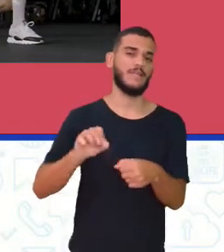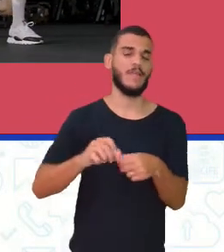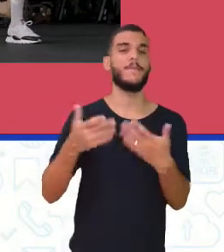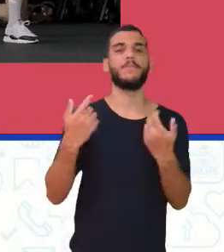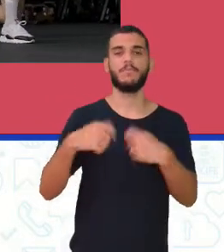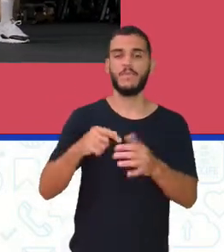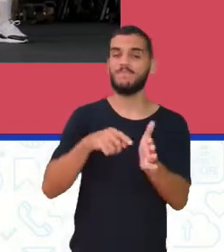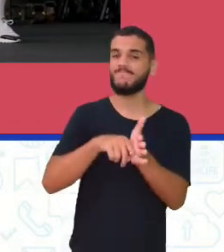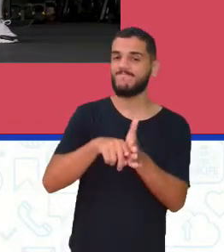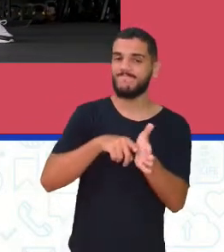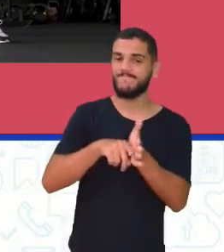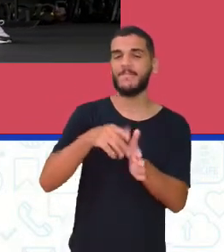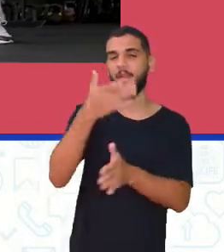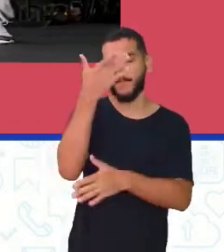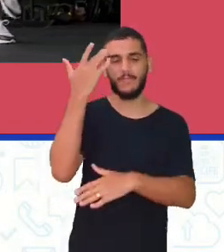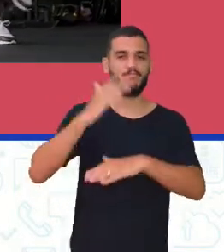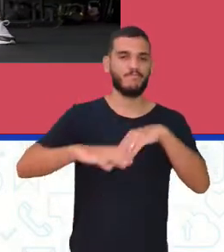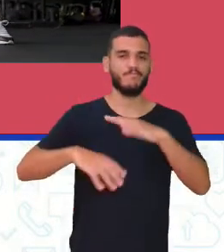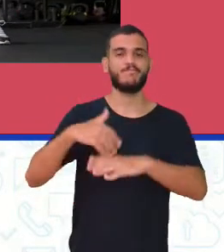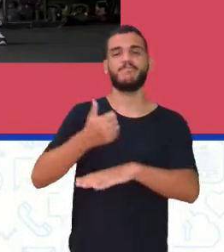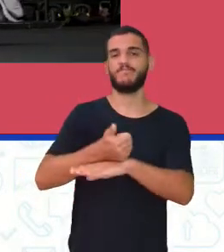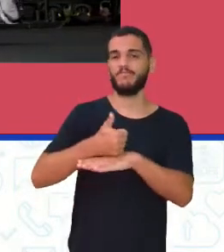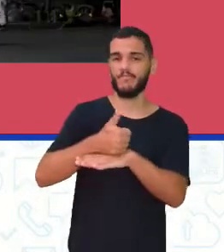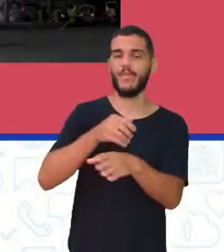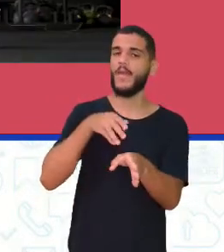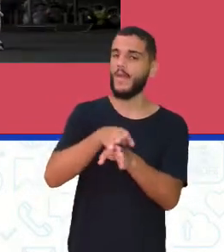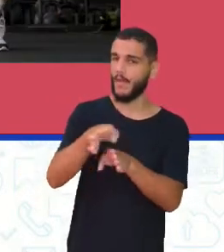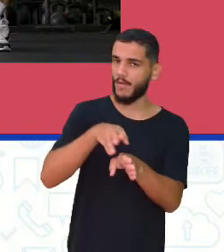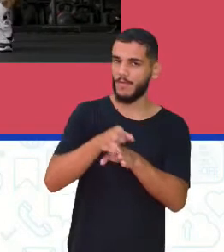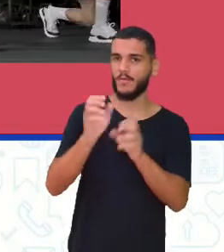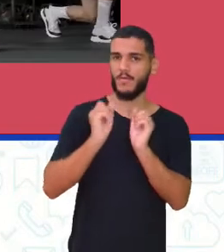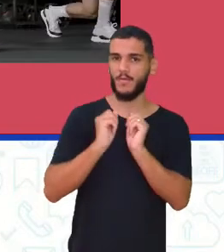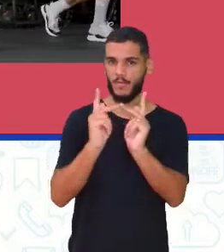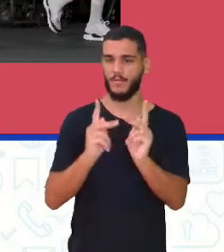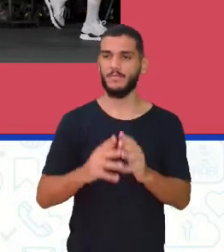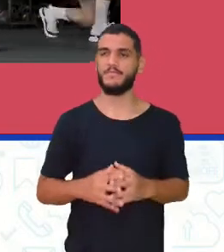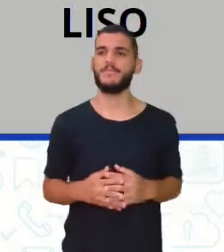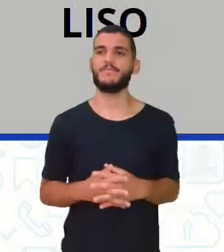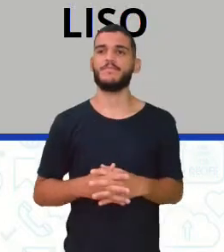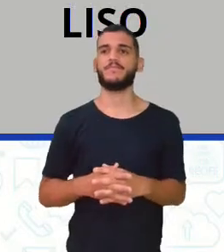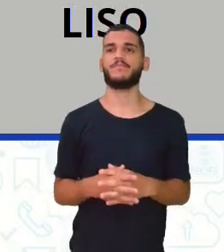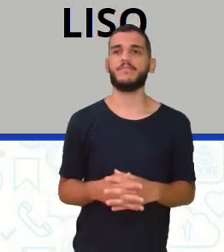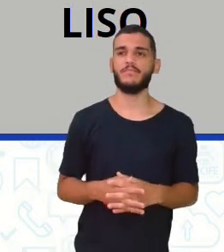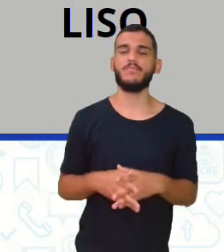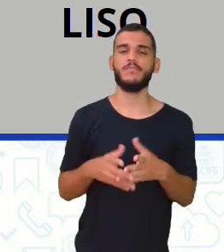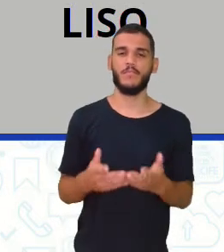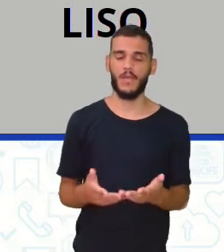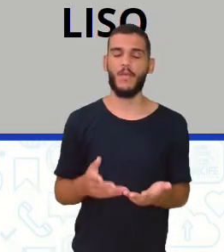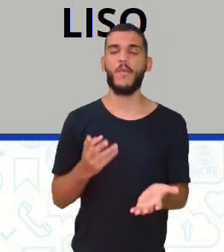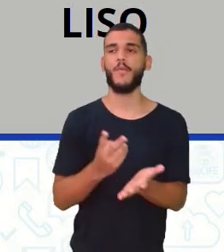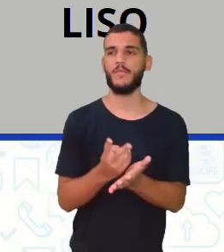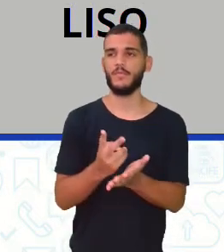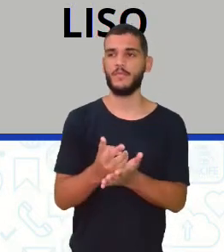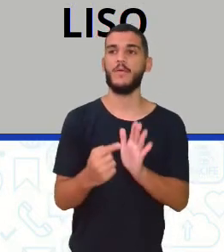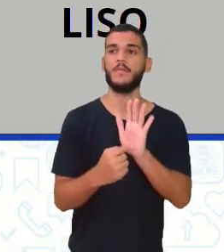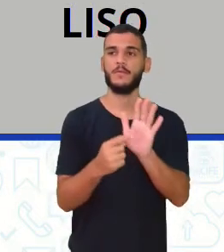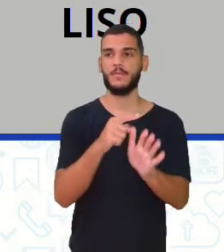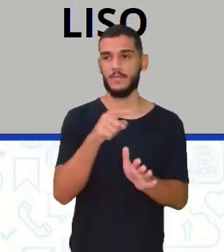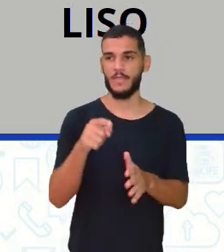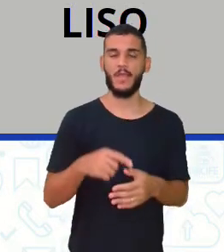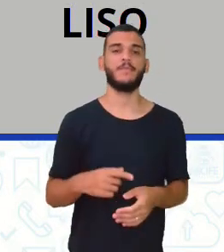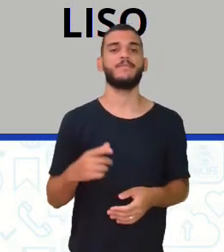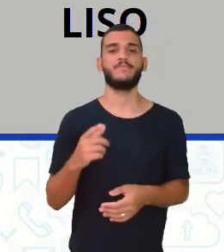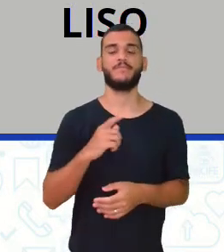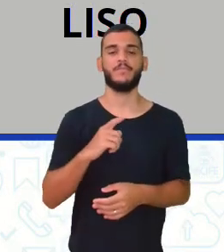fiscalizado por um profissional, né, de atividade física. Na continuação, nós vamos ver aí a questão